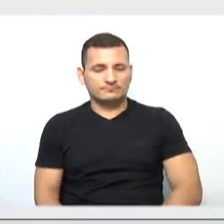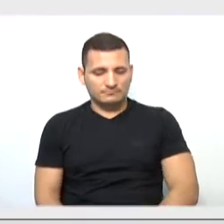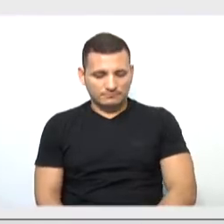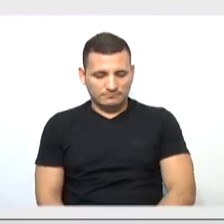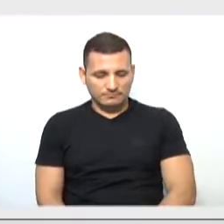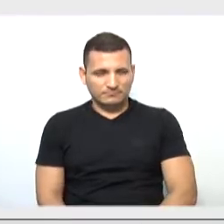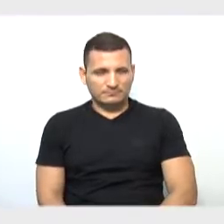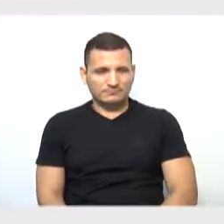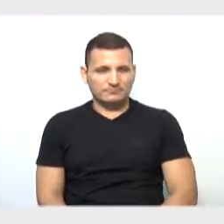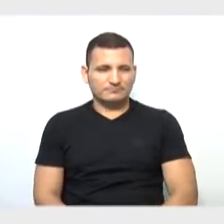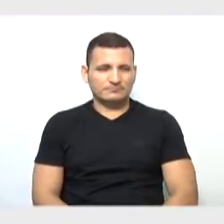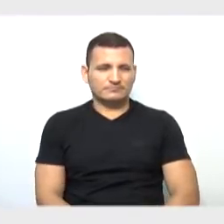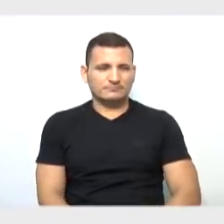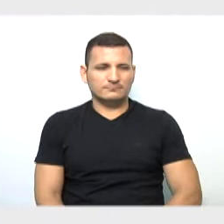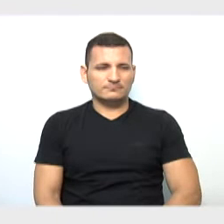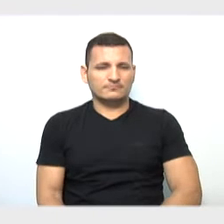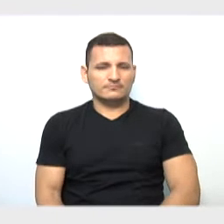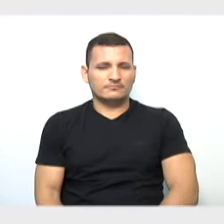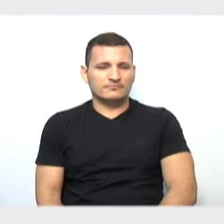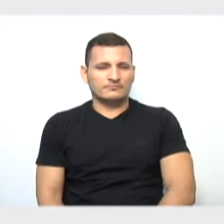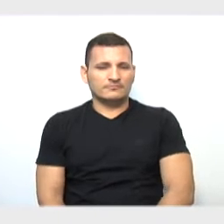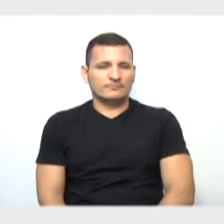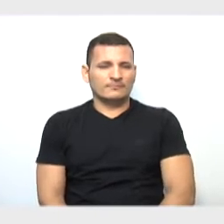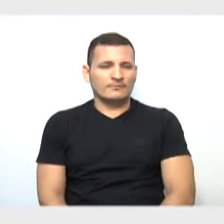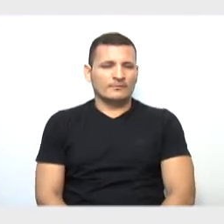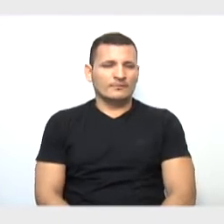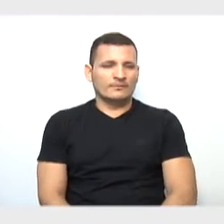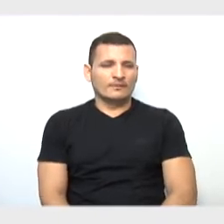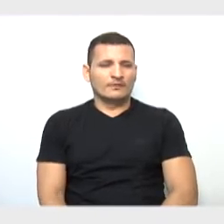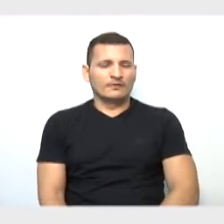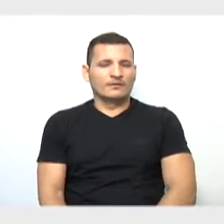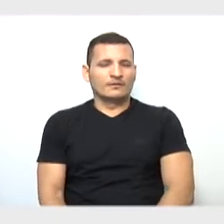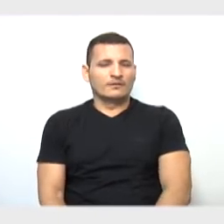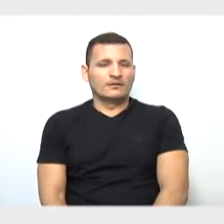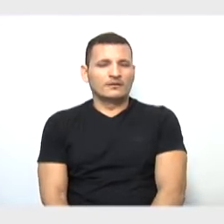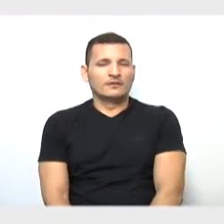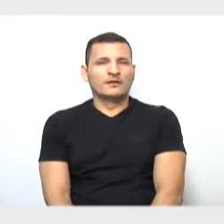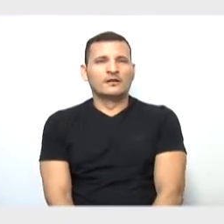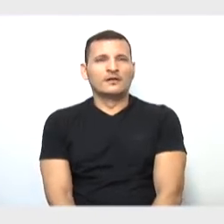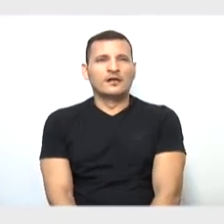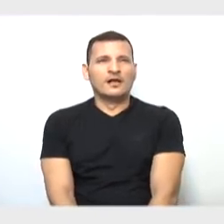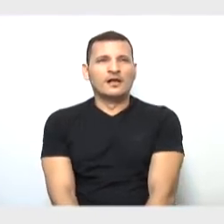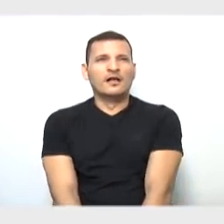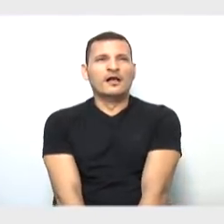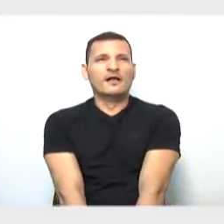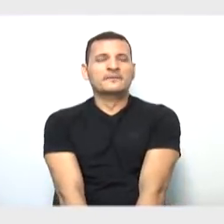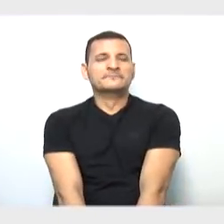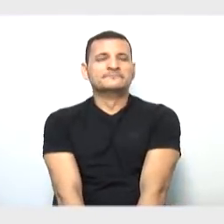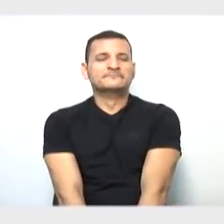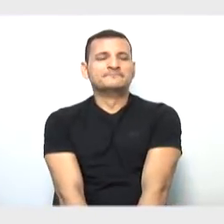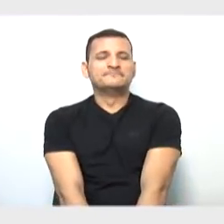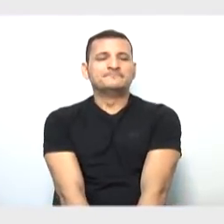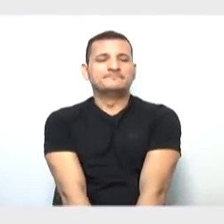Pronto, vou aumentar aqui a nossa tela. Já tô craque nesse negócio aqui.